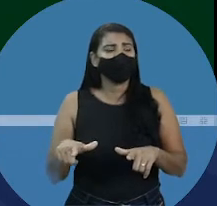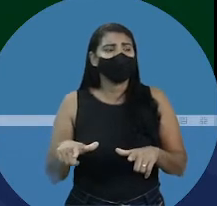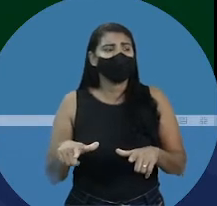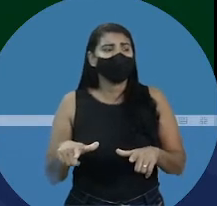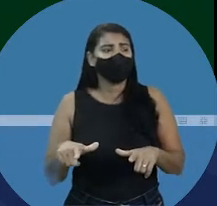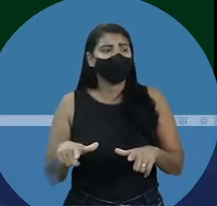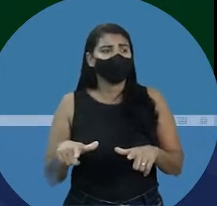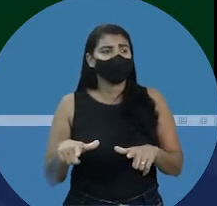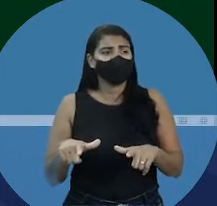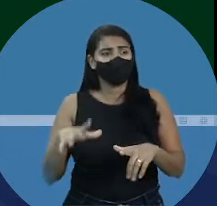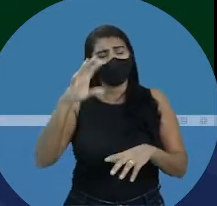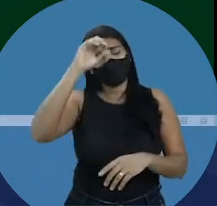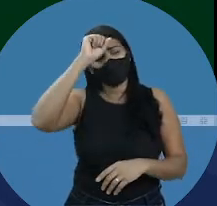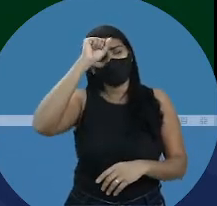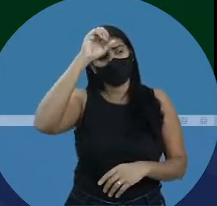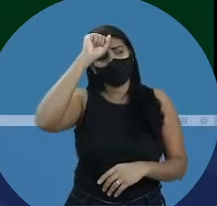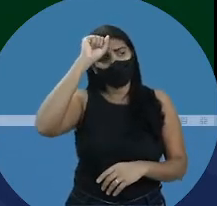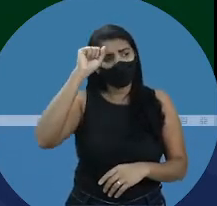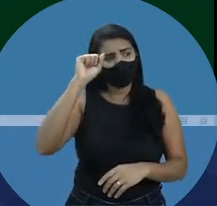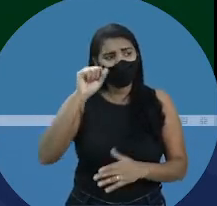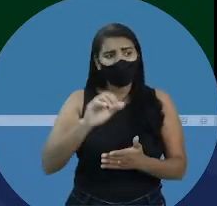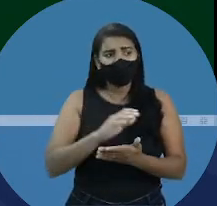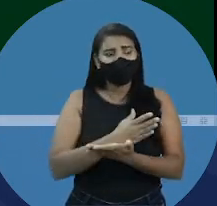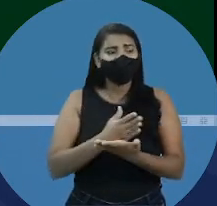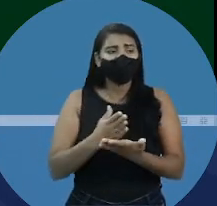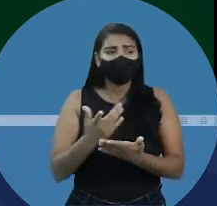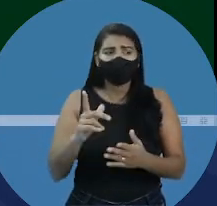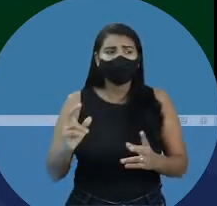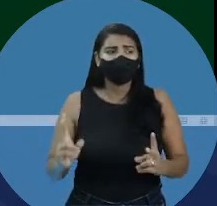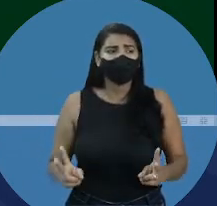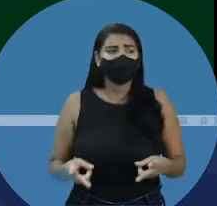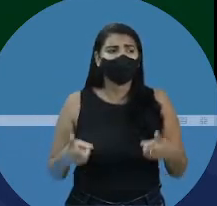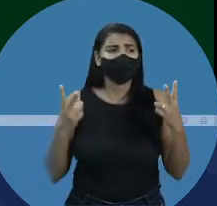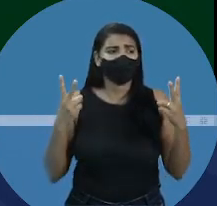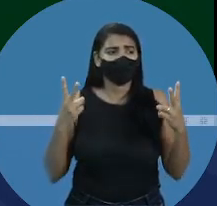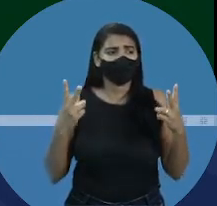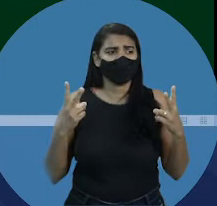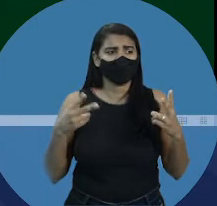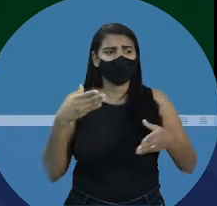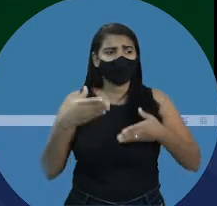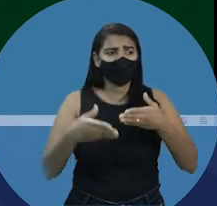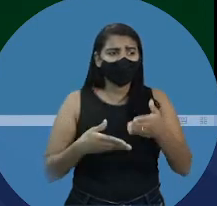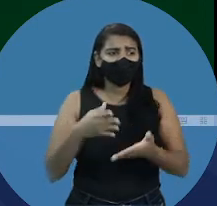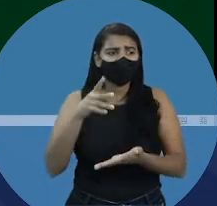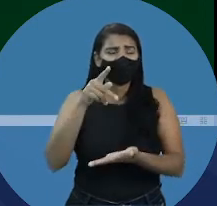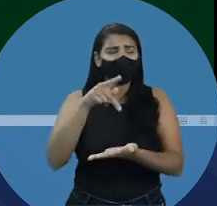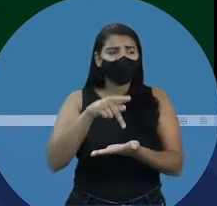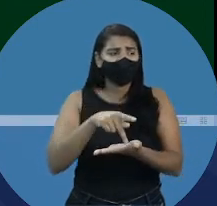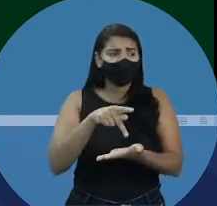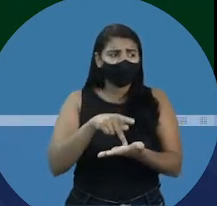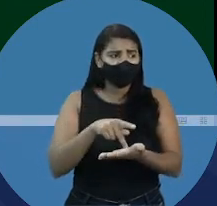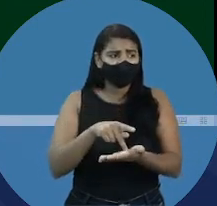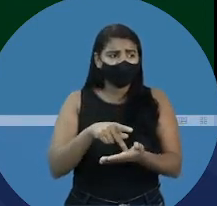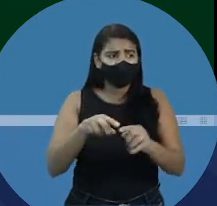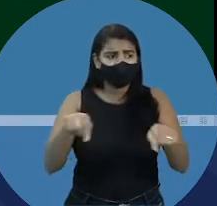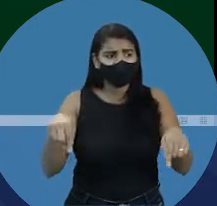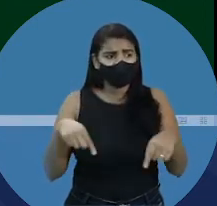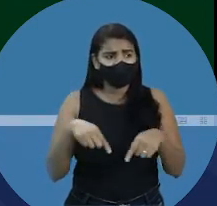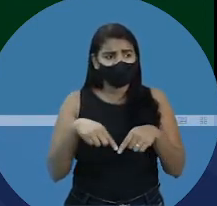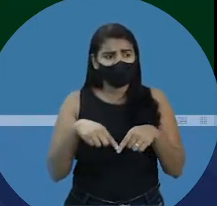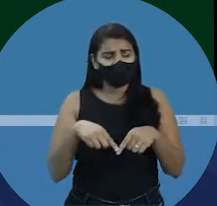formais de aprendizagem, que muitas vezes não são tão valorizados, eles servem como verdadeiros laboratórios